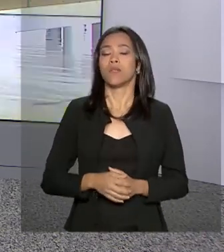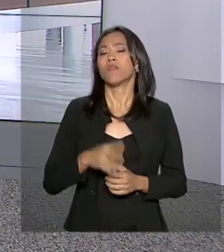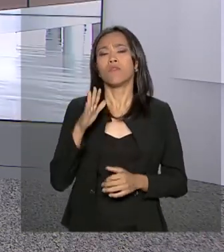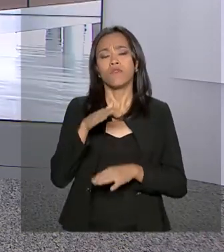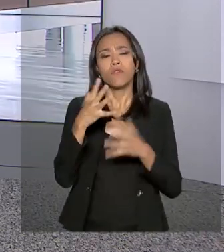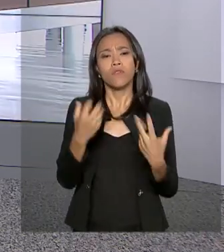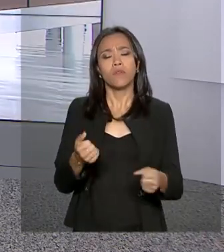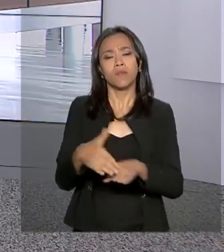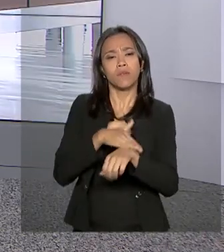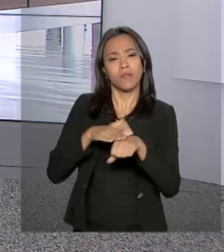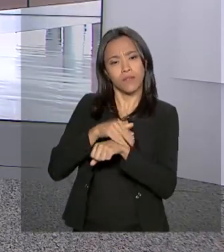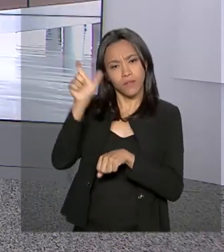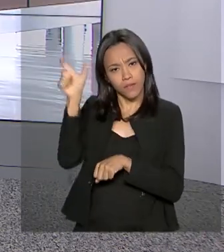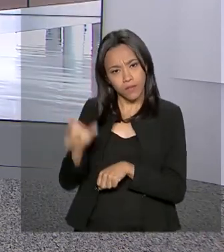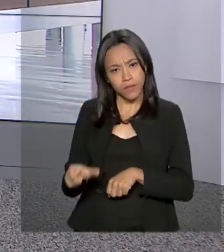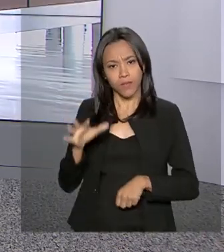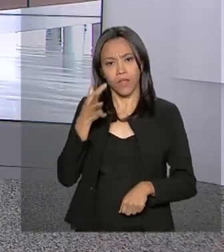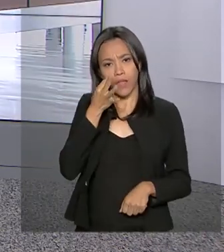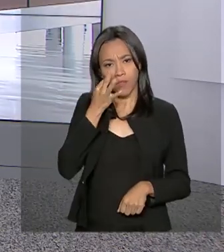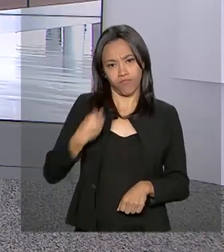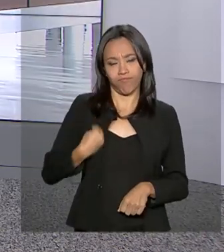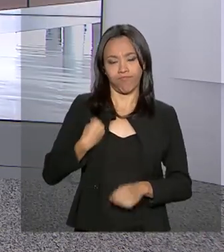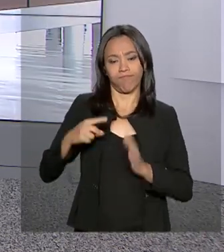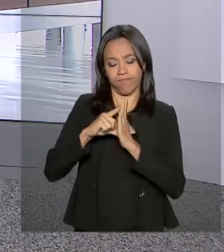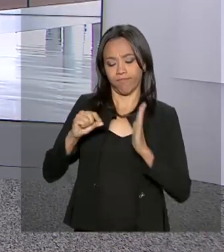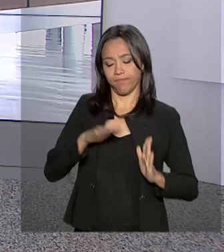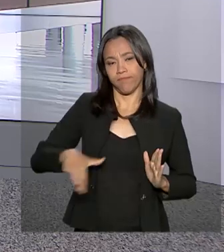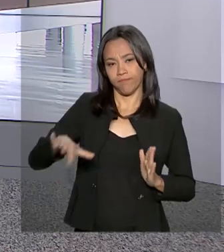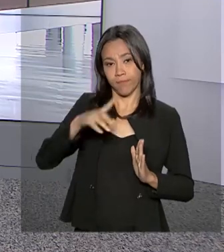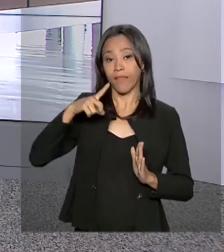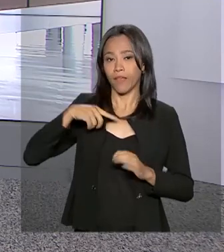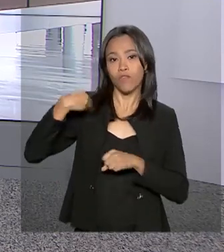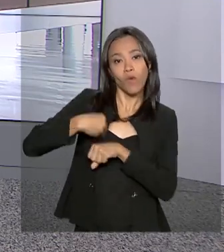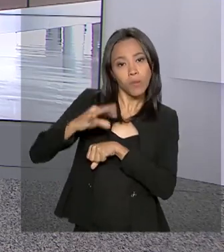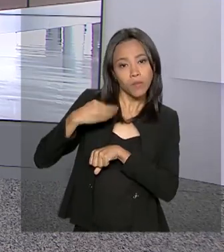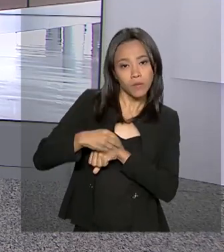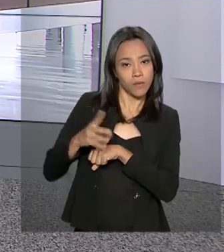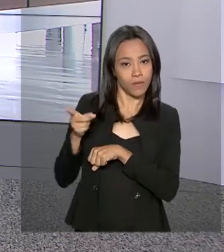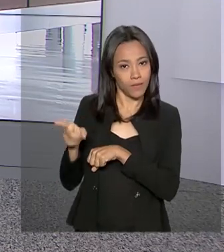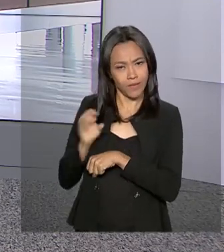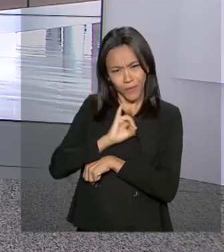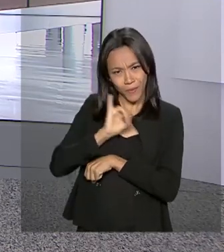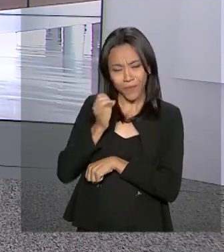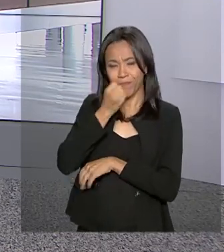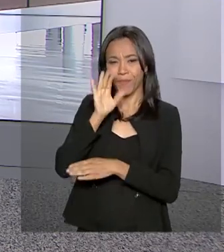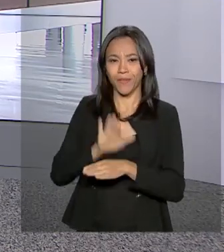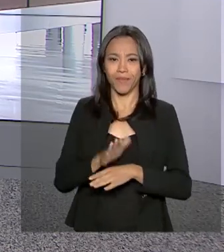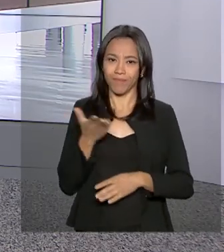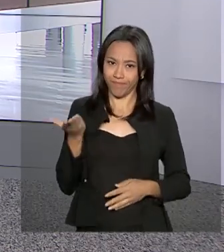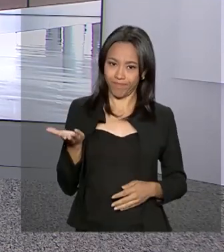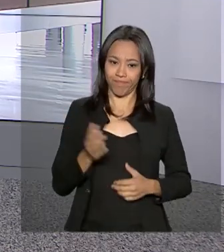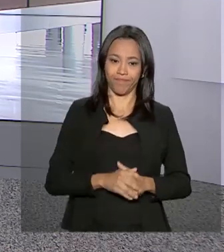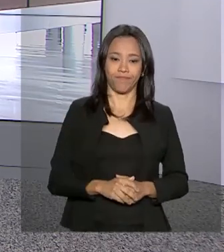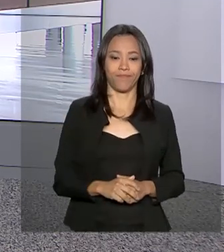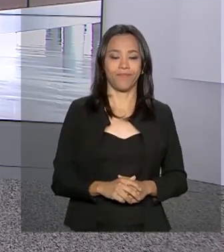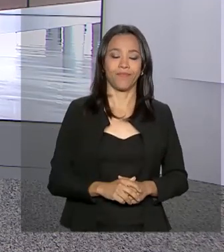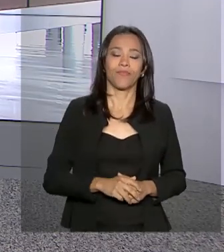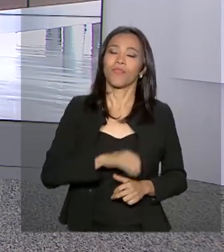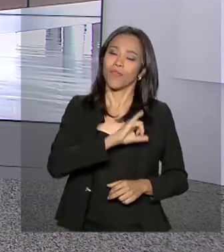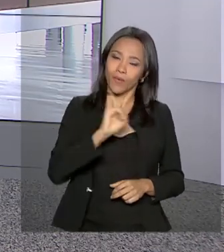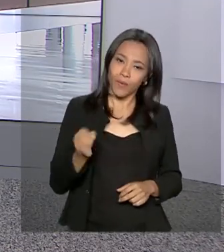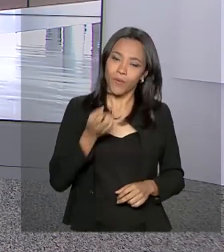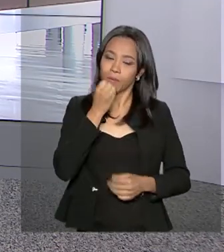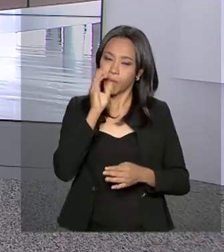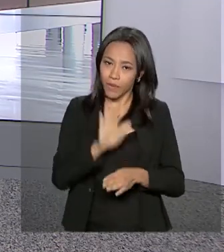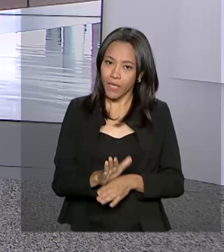Luciana Colares de Holanda, que está no Palácio do Planalto e nos traz as notícias de lá. Oi, Luciana, boa tarde para você. Olá,